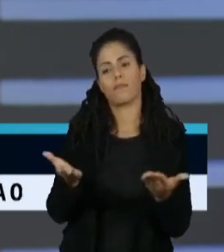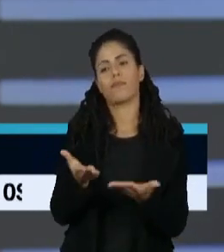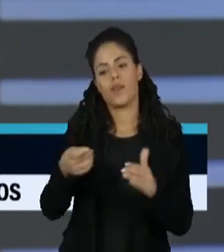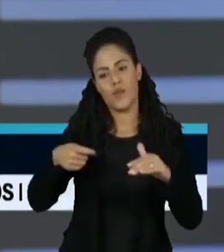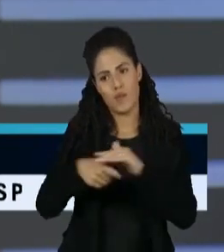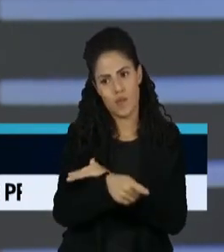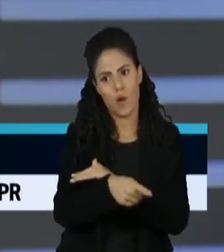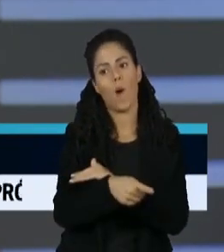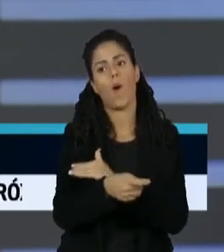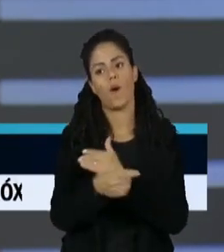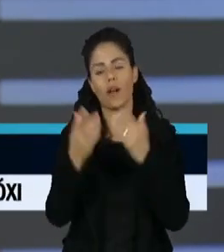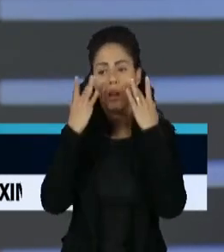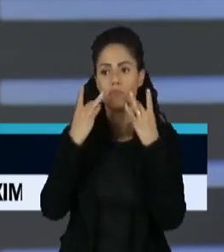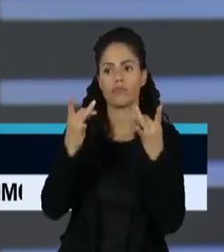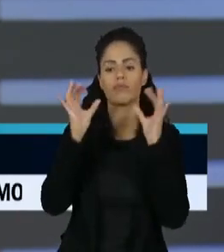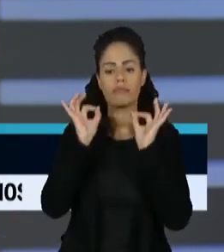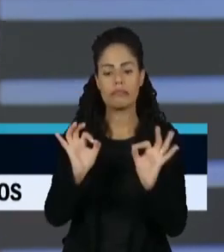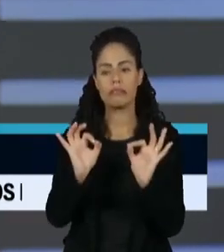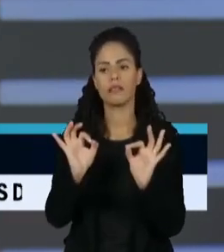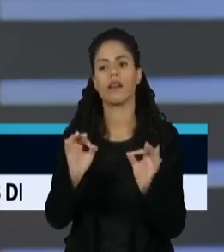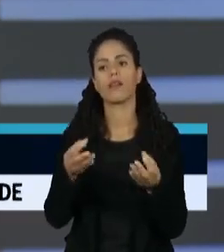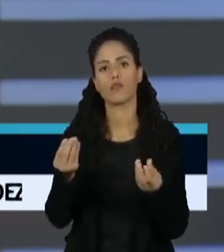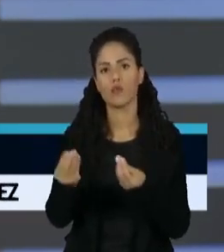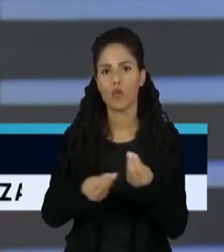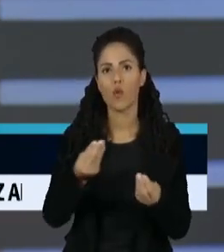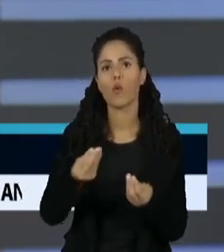isso como adultos, né? E não